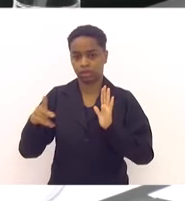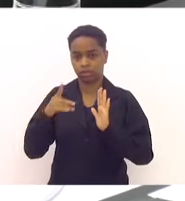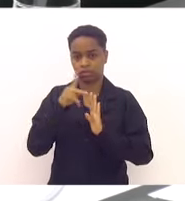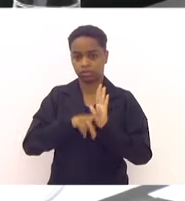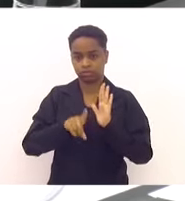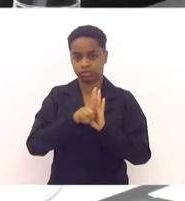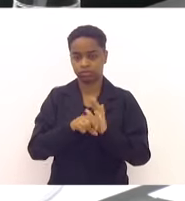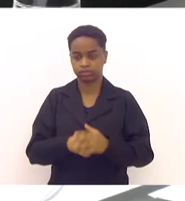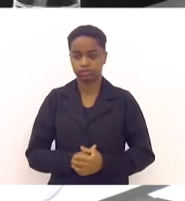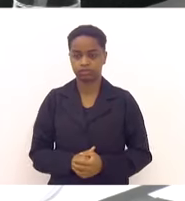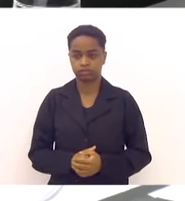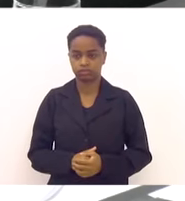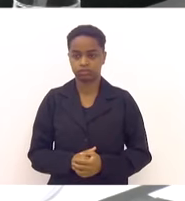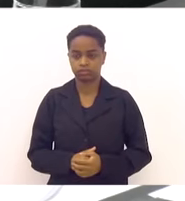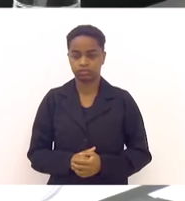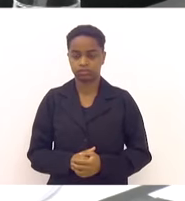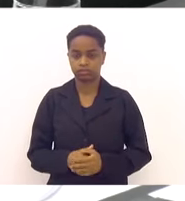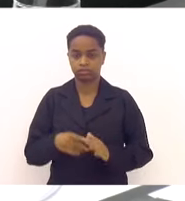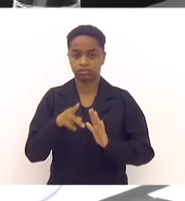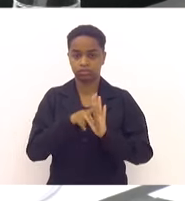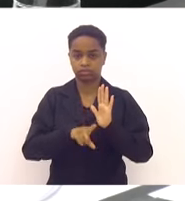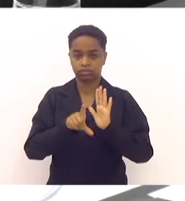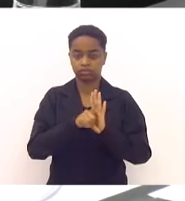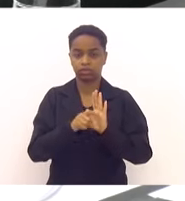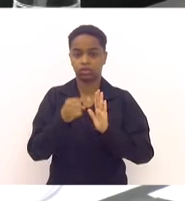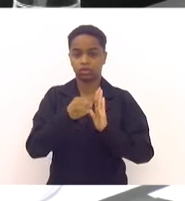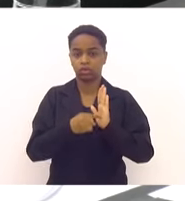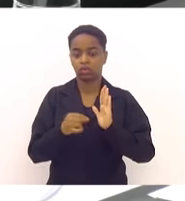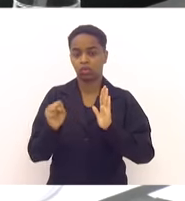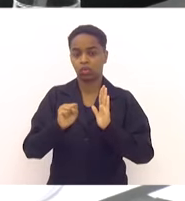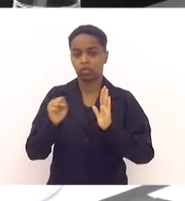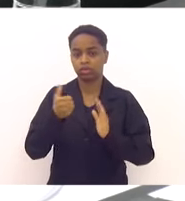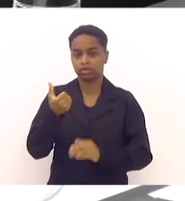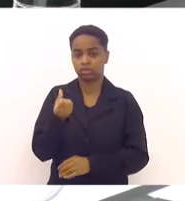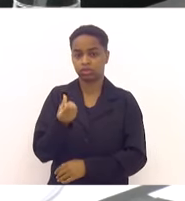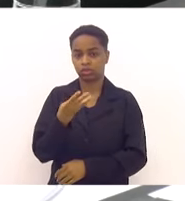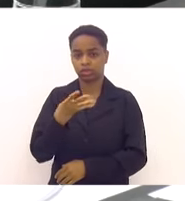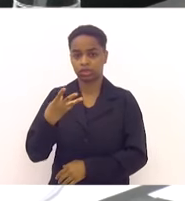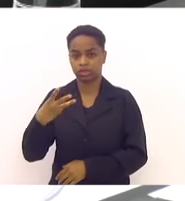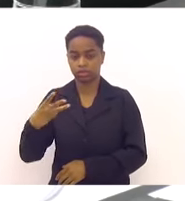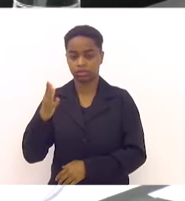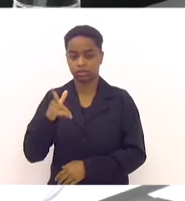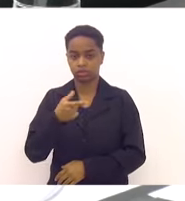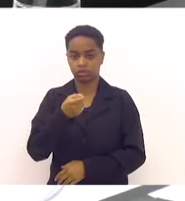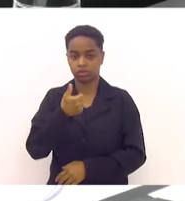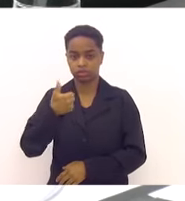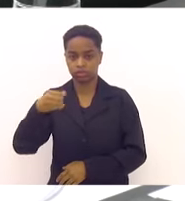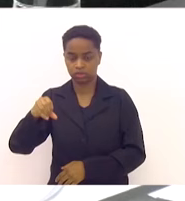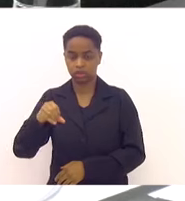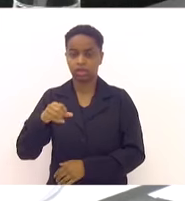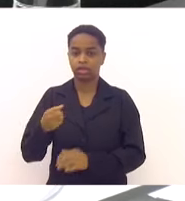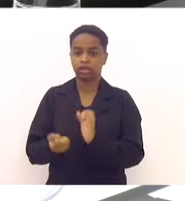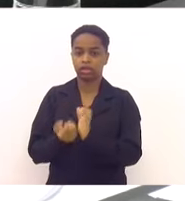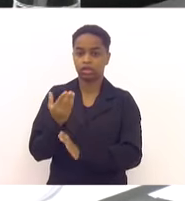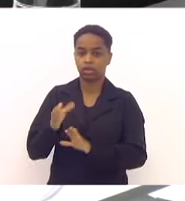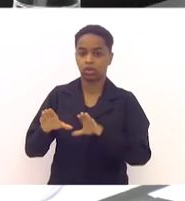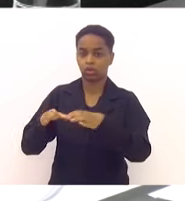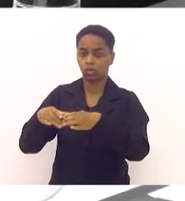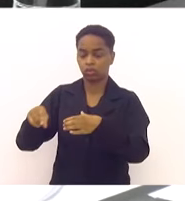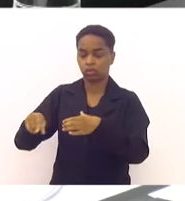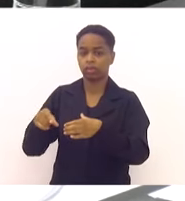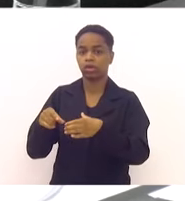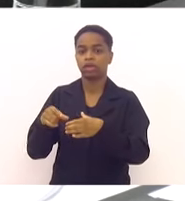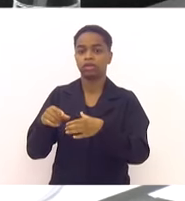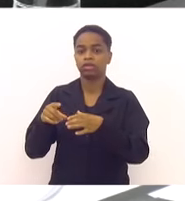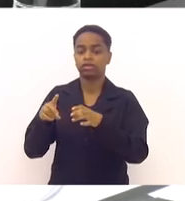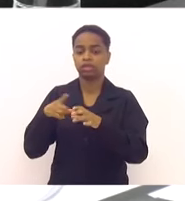Serginho. Trata-se do PL, item 8 da pauta 1643 de 2019, de autoria da Comissão de Parlamentar de Inquérito, instituída